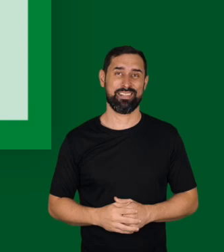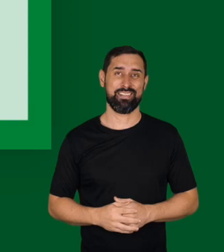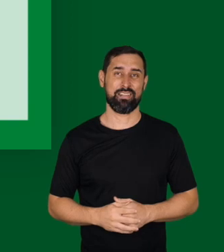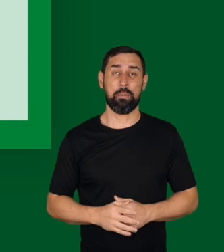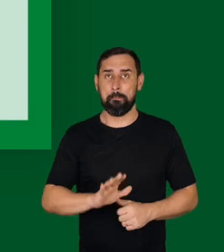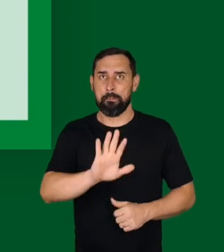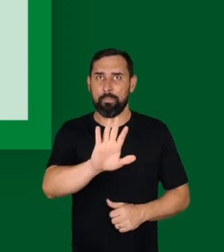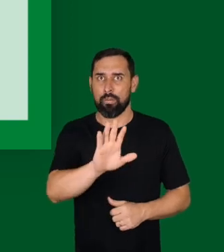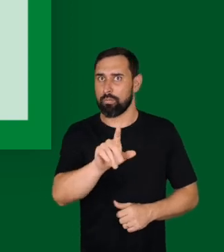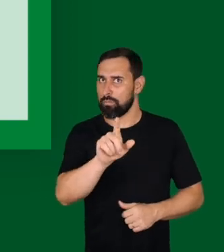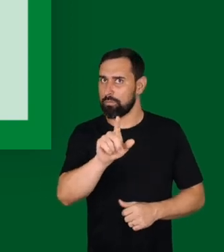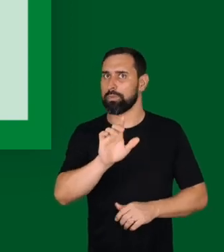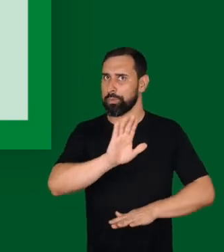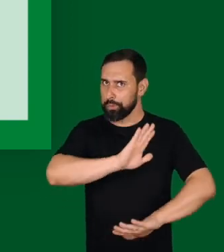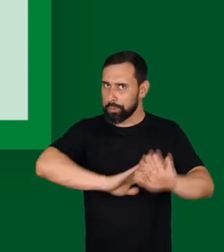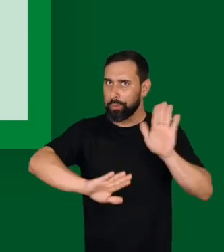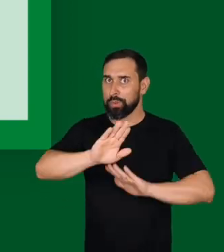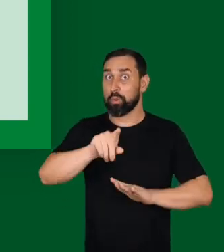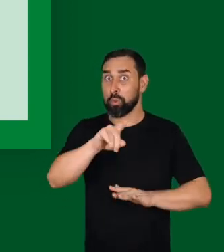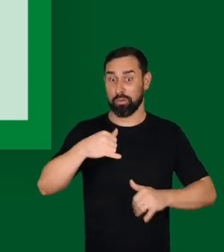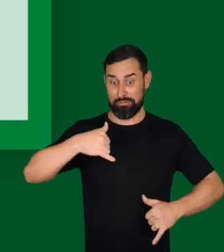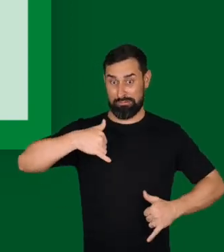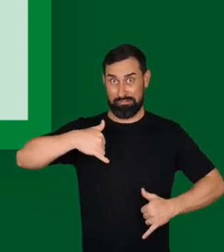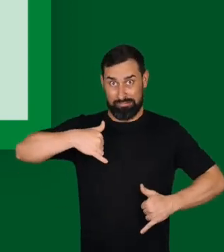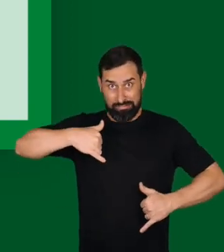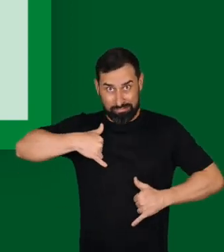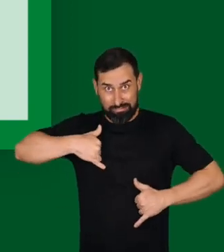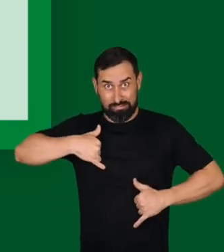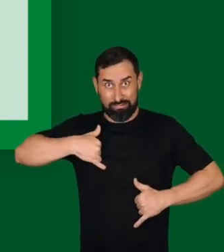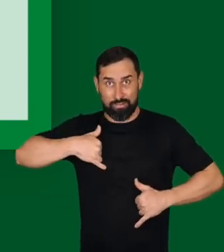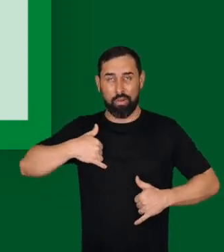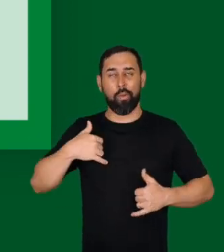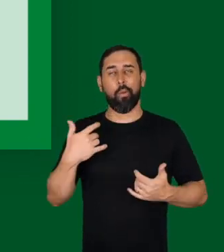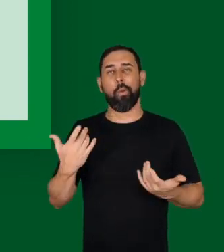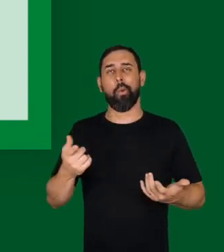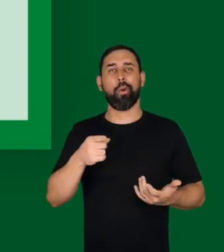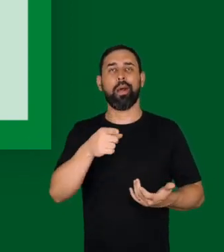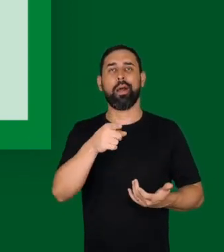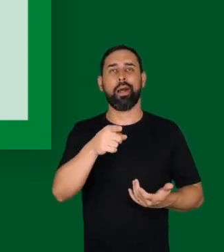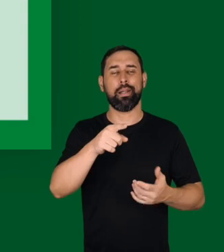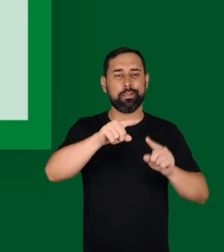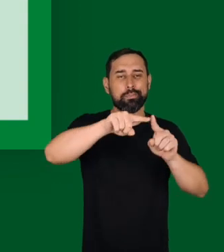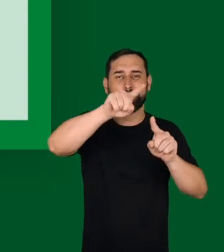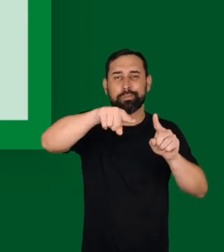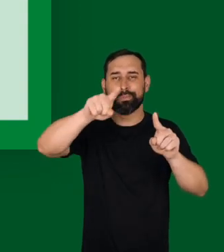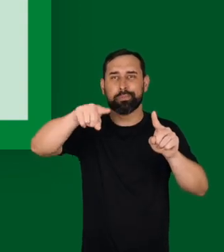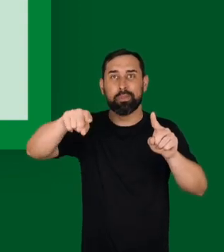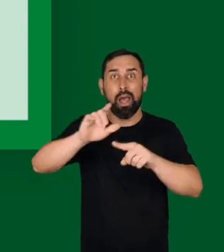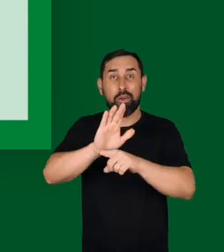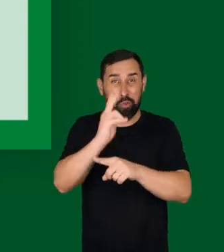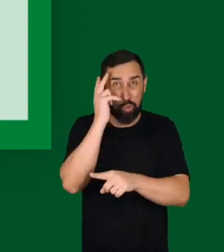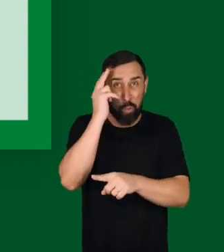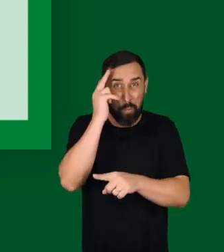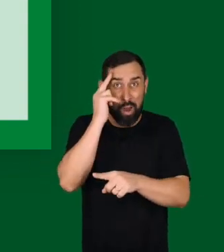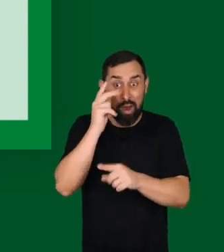apresentação para poder fazer a sedação desse paciente. Mas não é interessante você fazer nem a cardioversão,